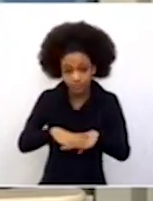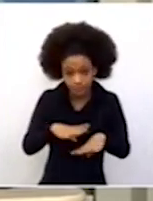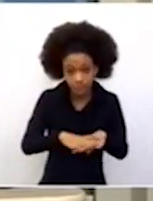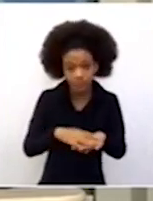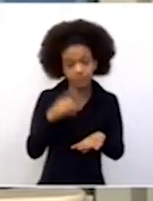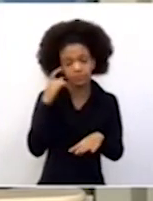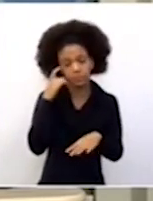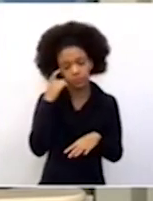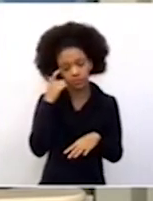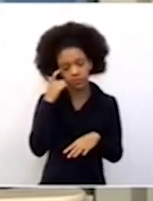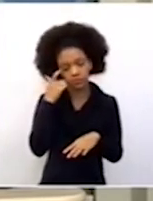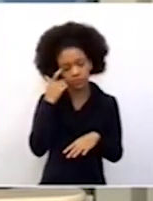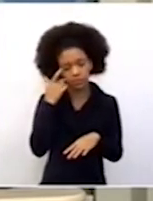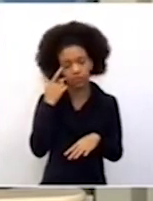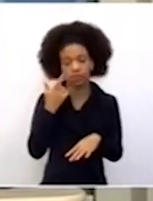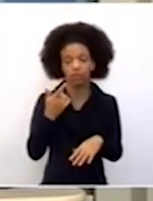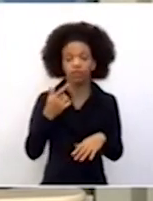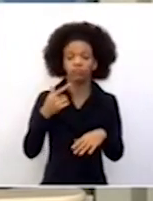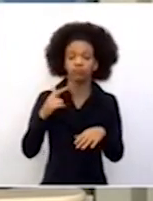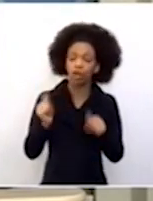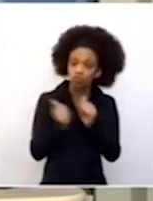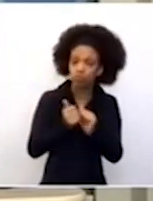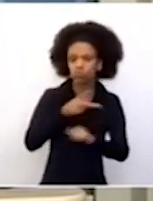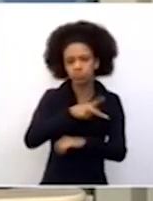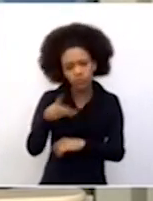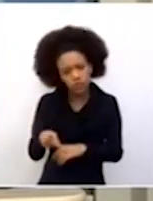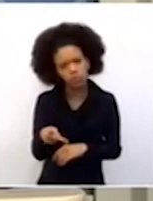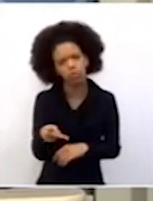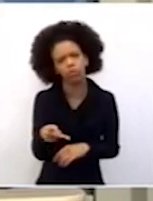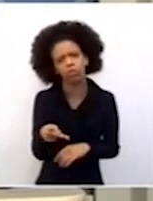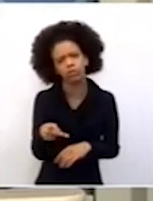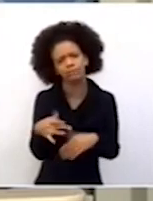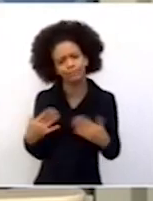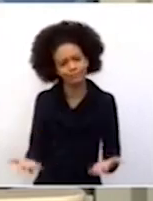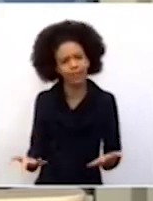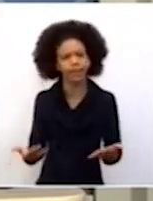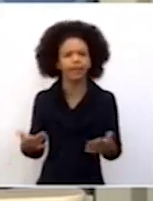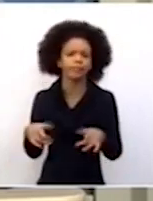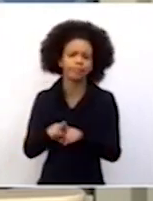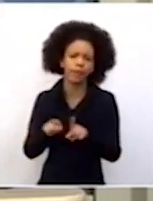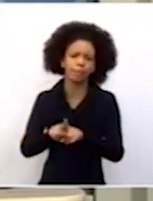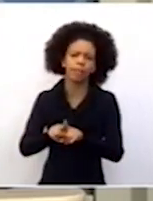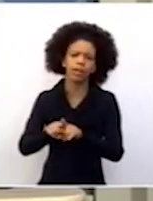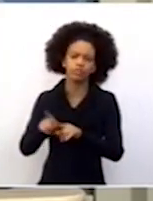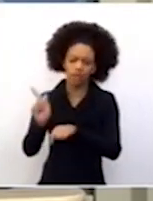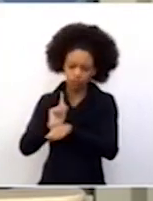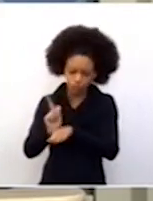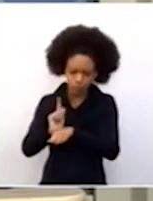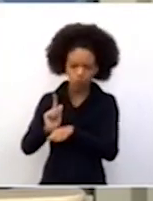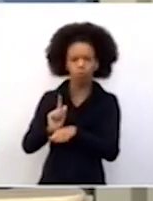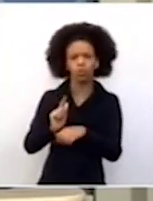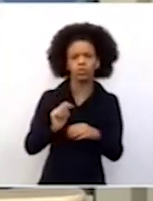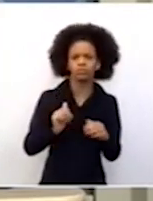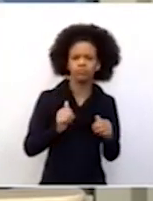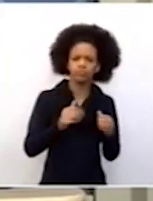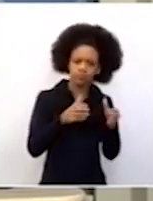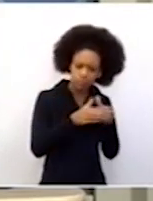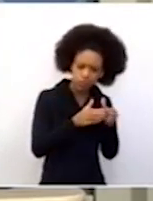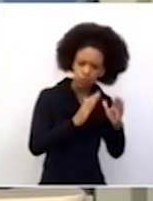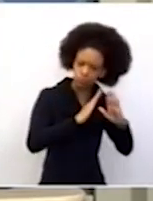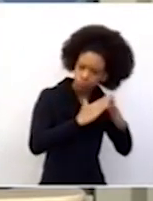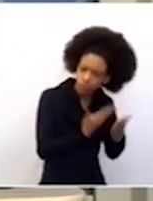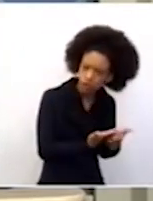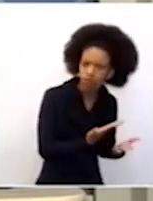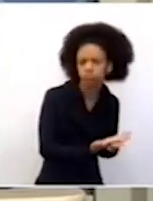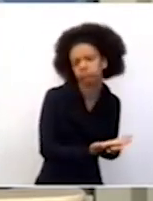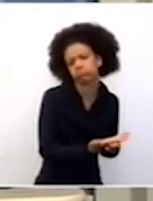corpo de técnicos da EFAP, com os professores também aí, né, nas suas escolas, nas comunidades, nós vamos estar trabalhando em um